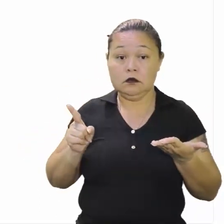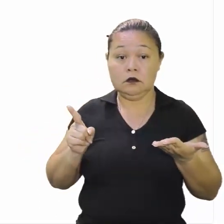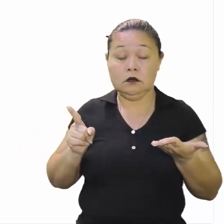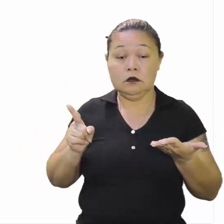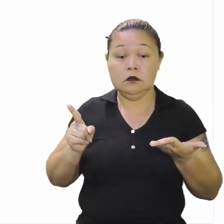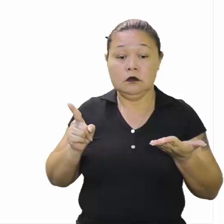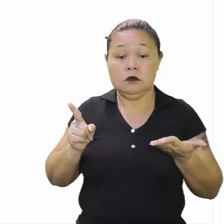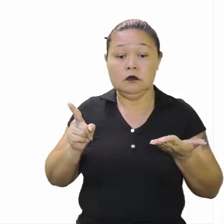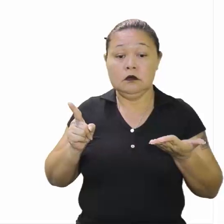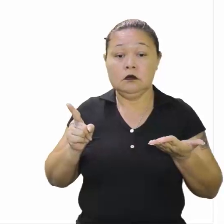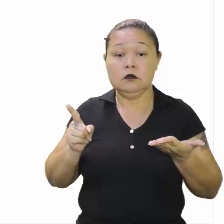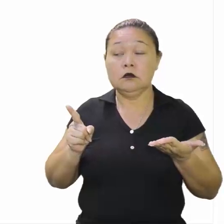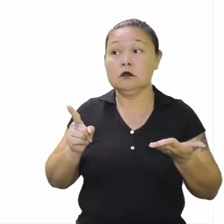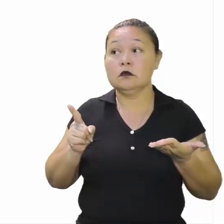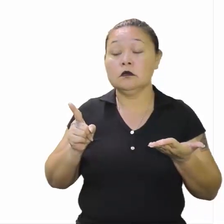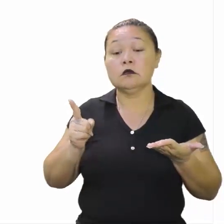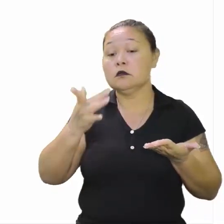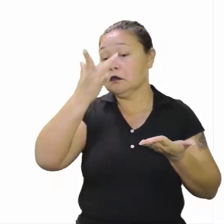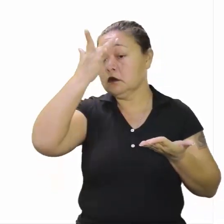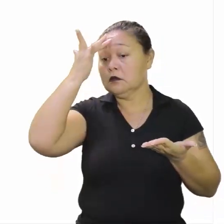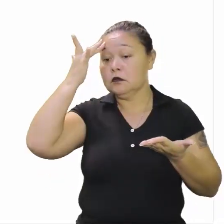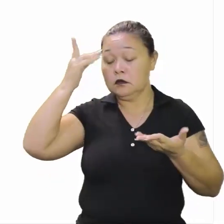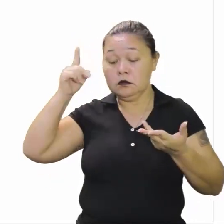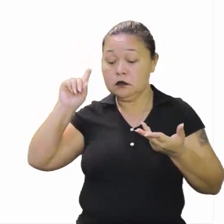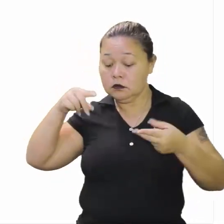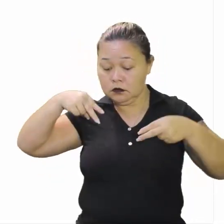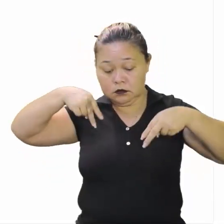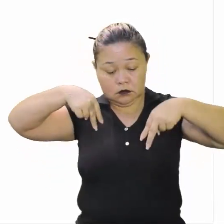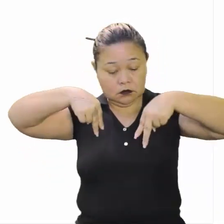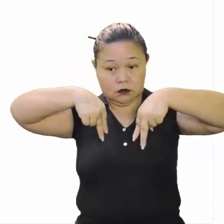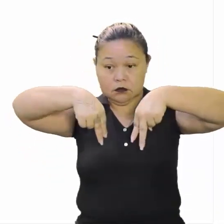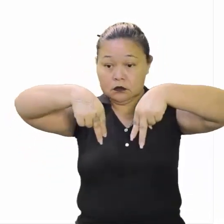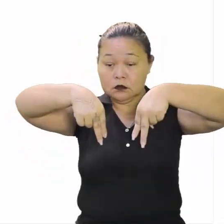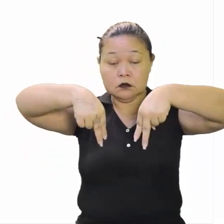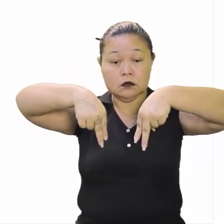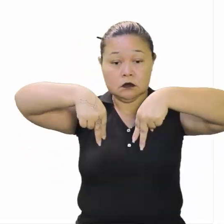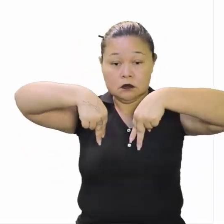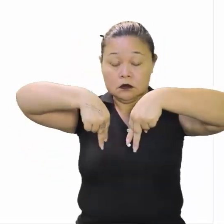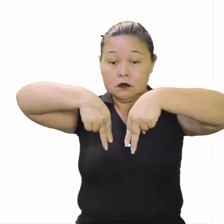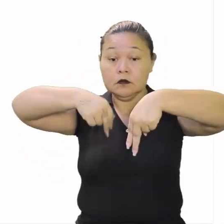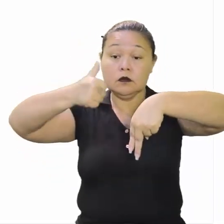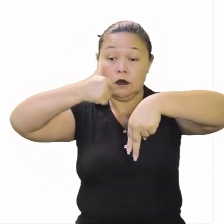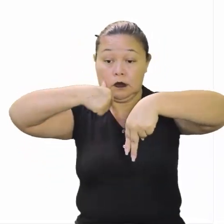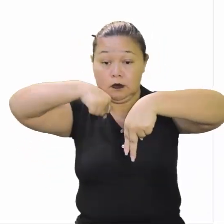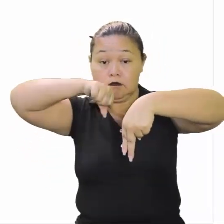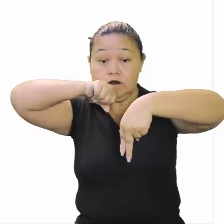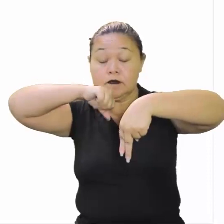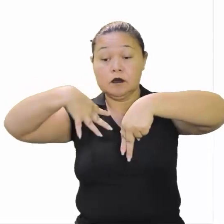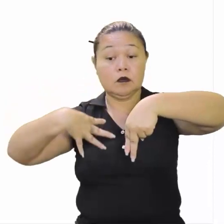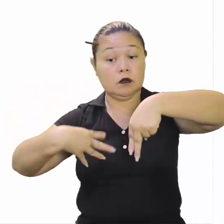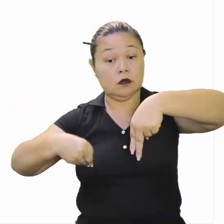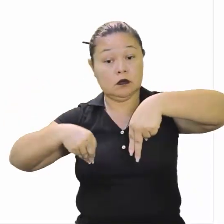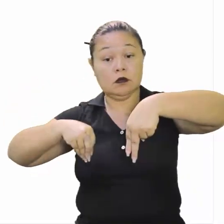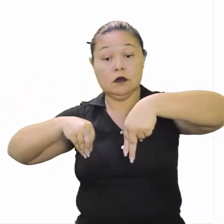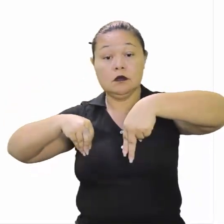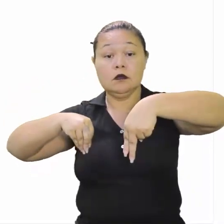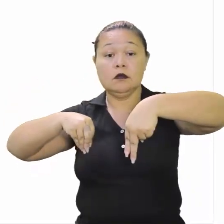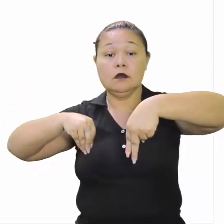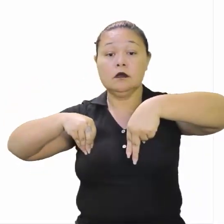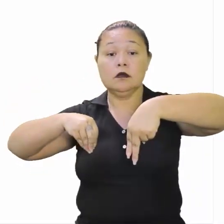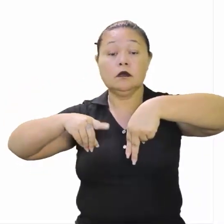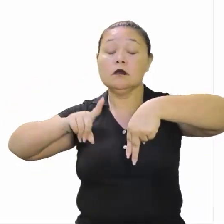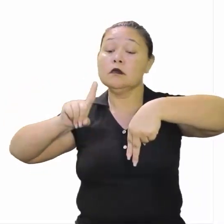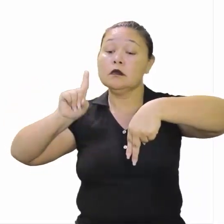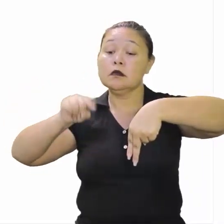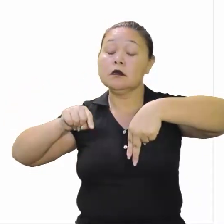E aí, duas pessoas se dirigindo até a balança. Com certeza, uma é a mãe e a outra a filha, né? E